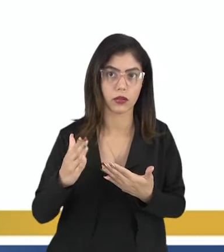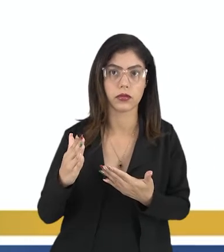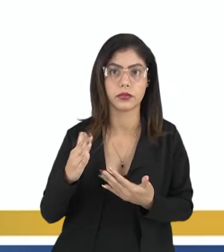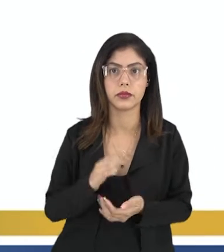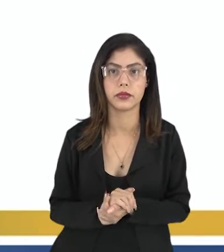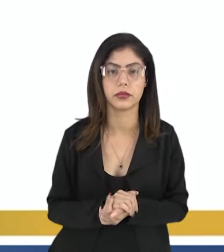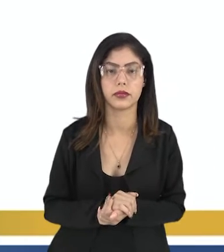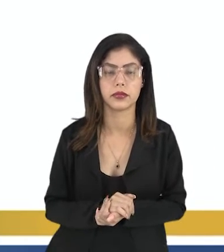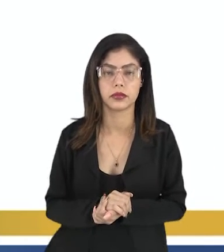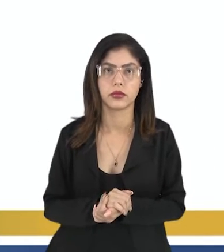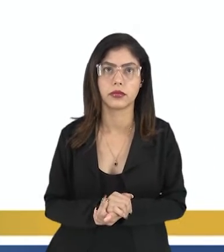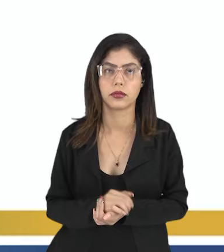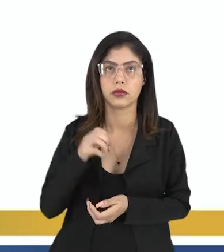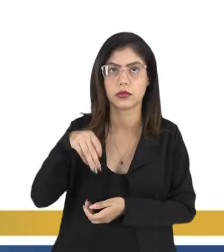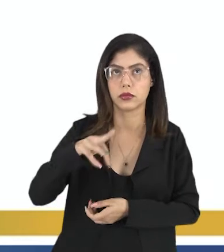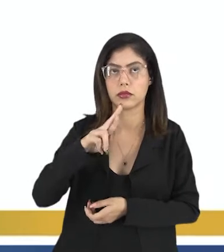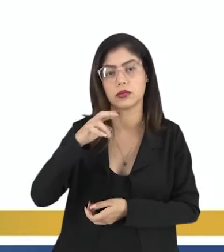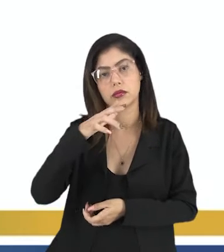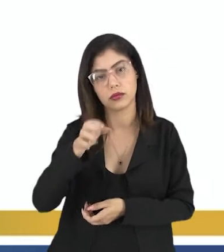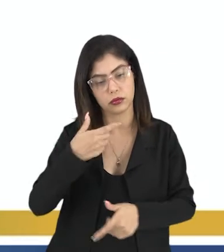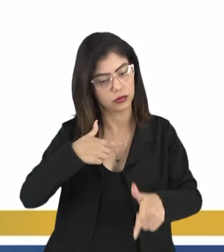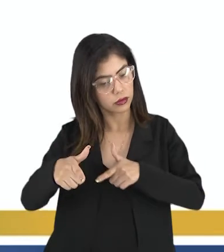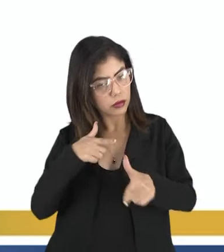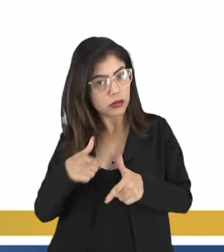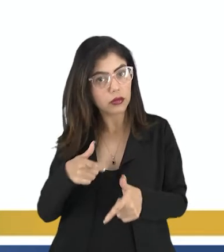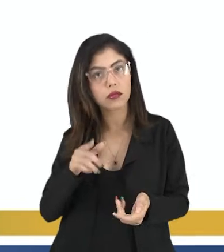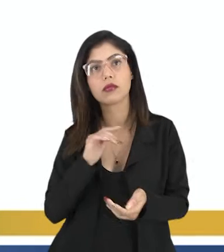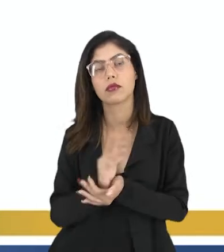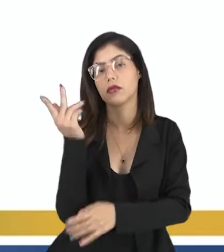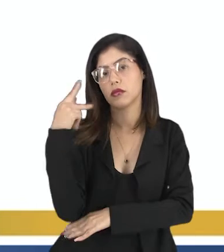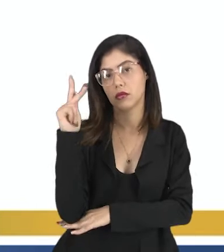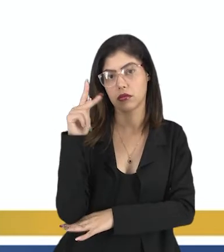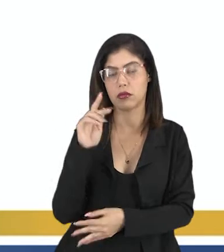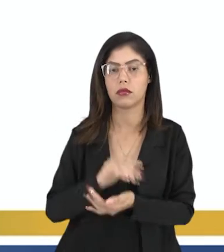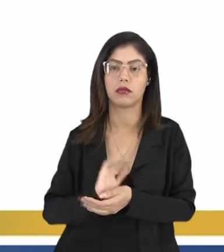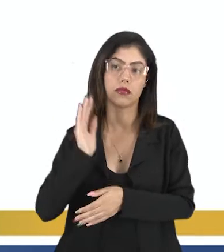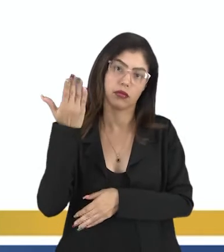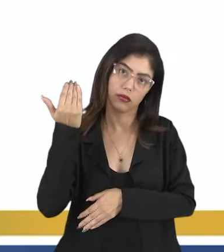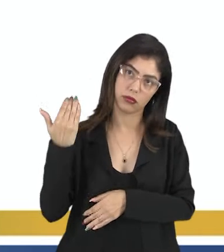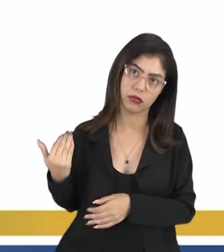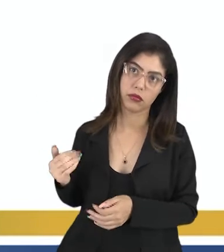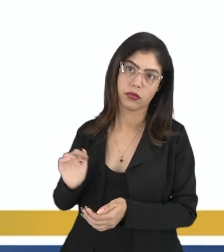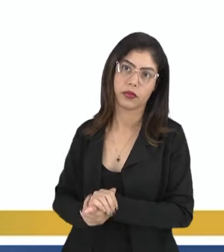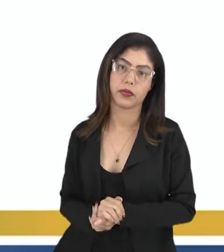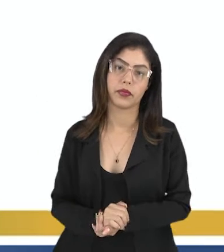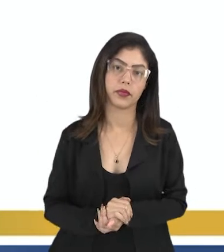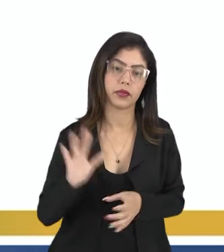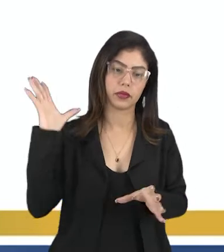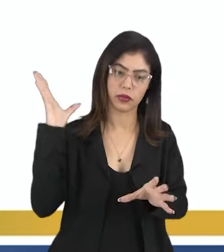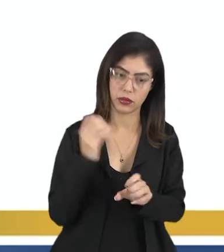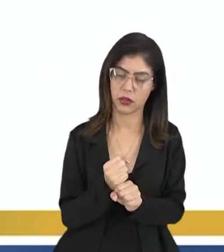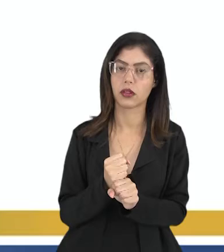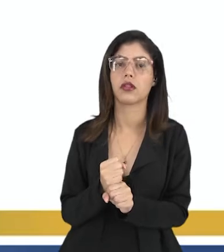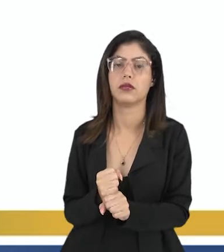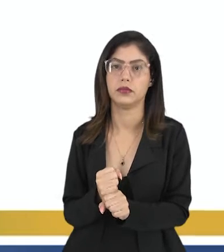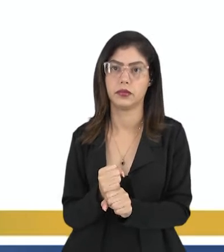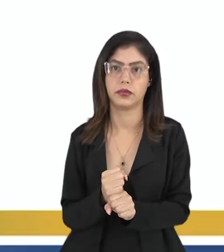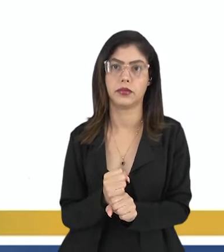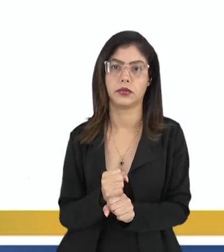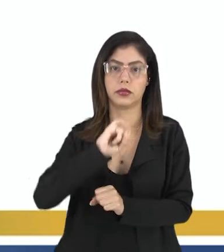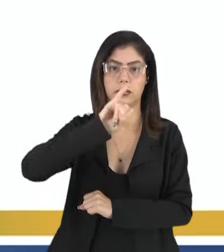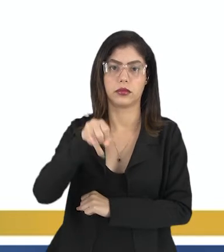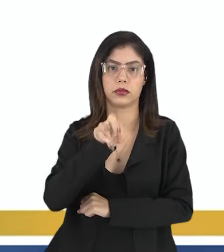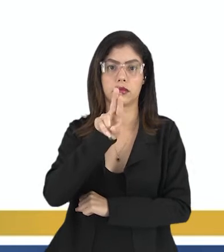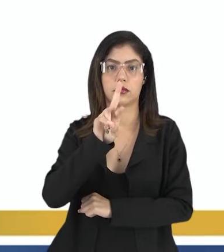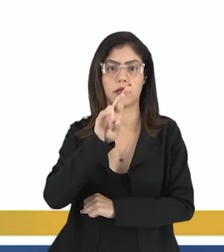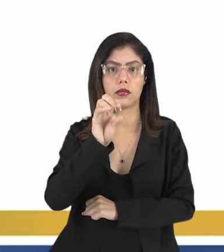início, que será o montante que foi trabalhado no período anterior, e nós vamos acrescentar o